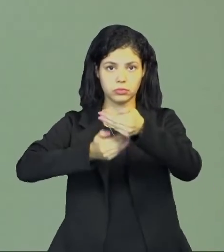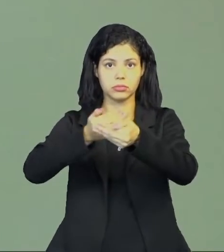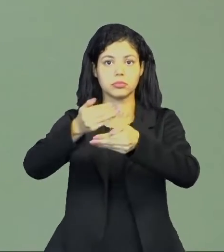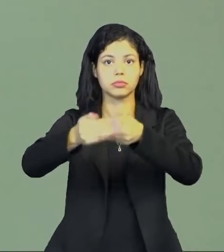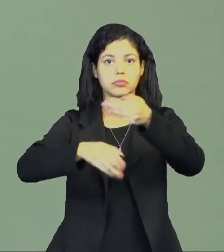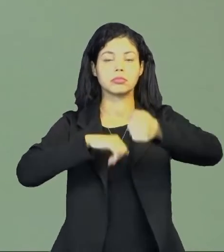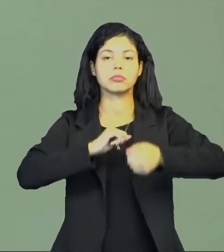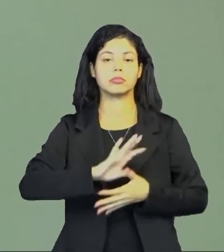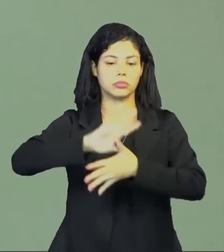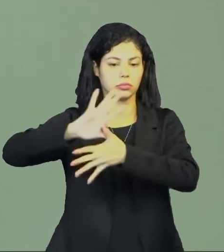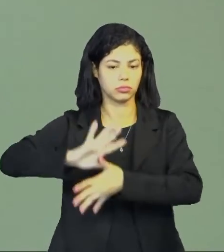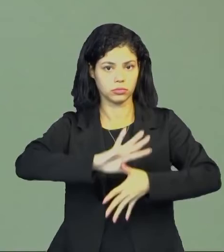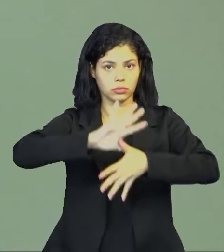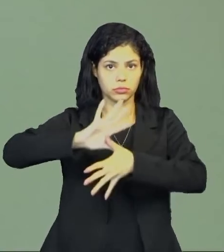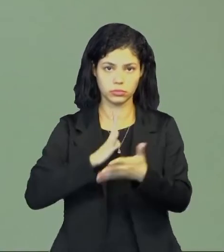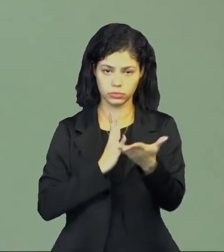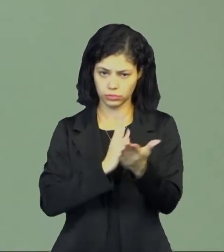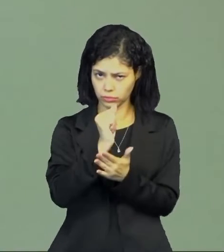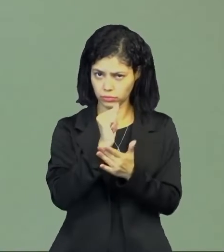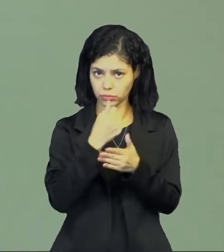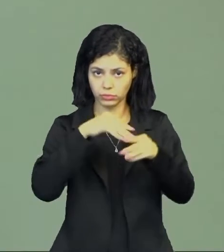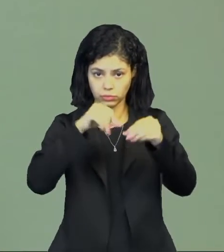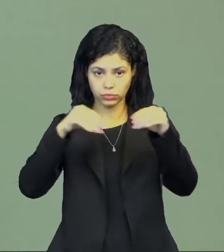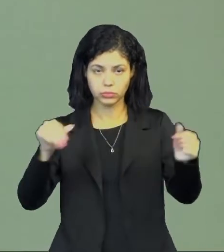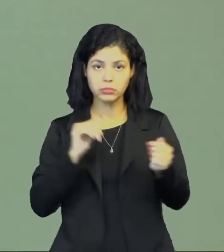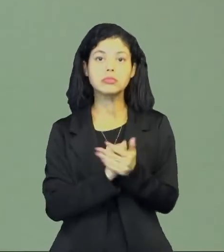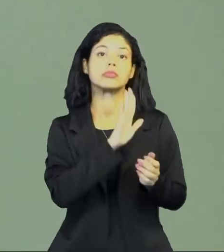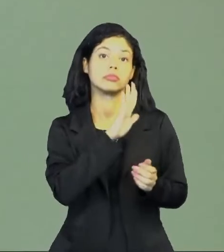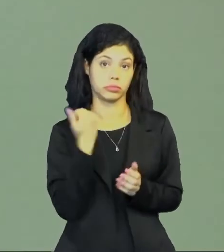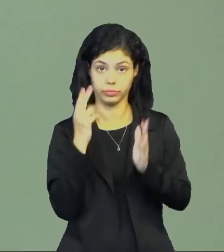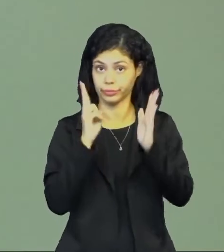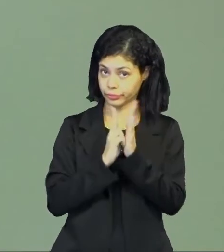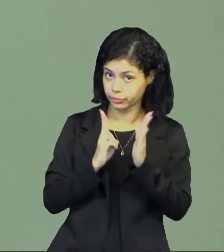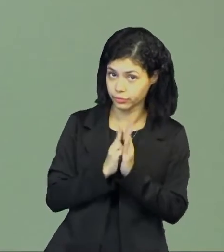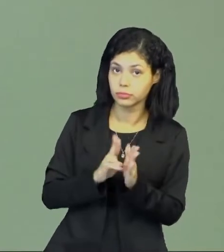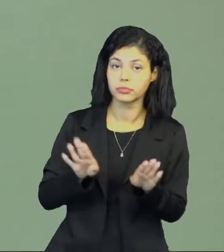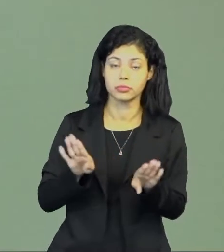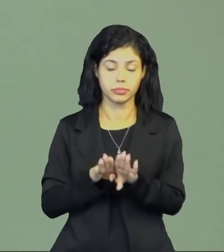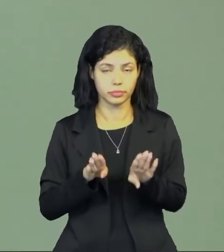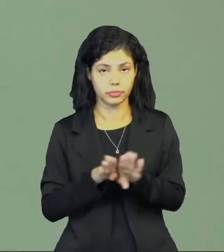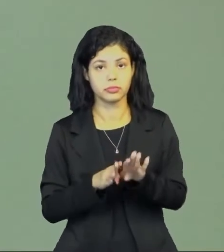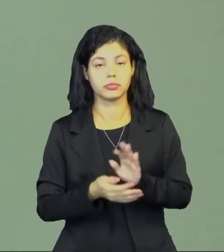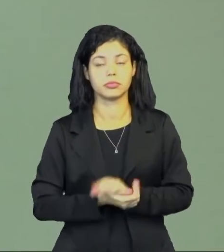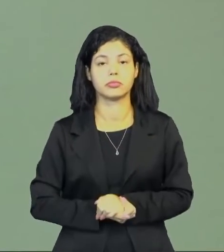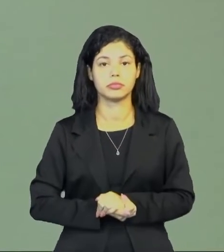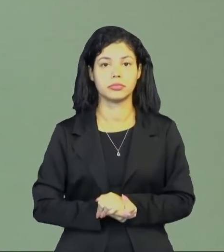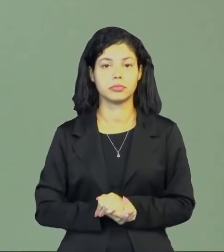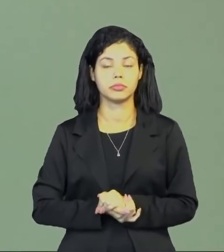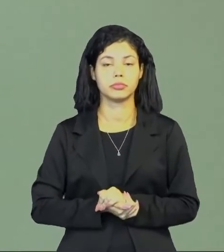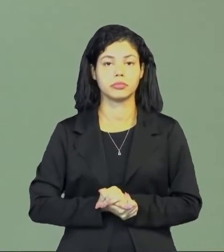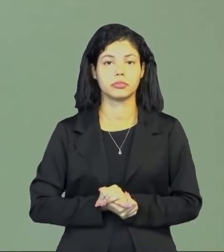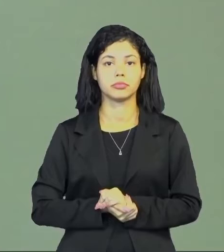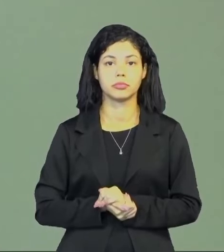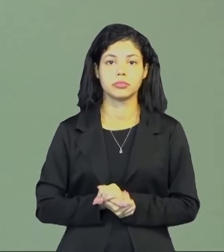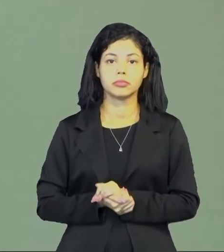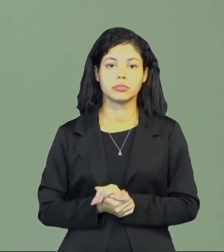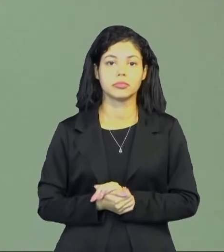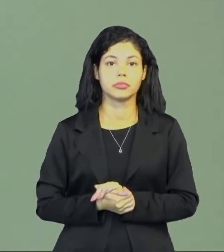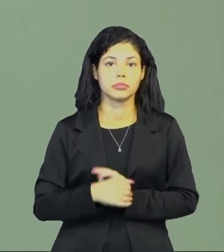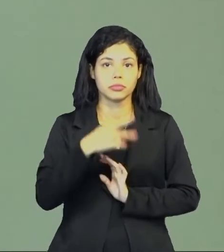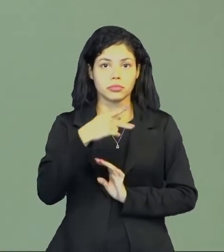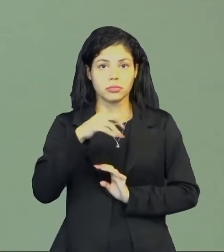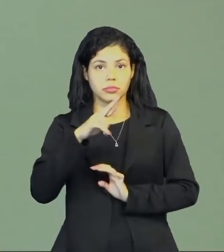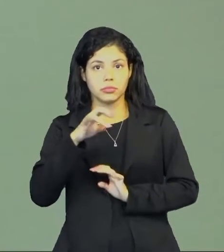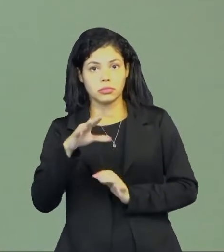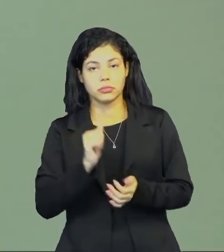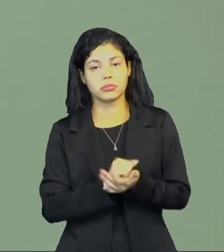né, explorando, né, conquistando território, matando os nativos, né, que no caso aqui eram os índios, lá também no Peru